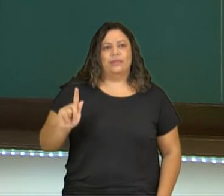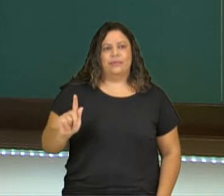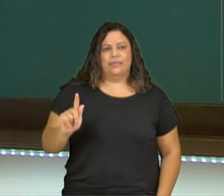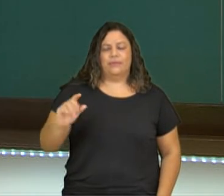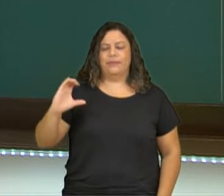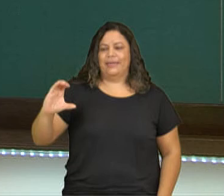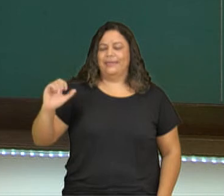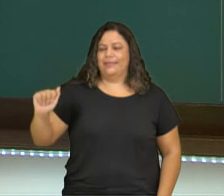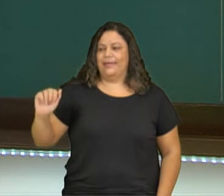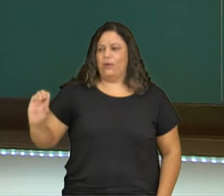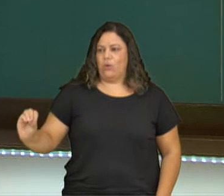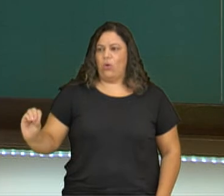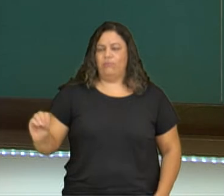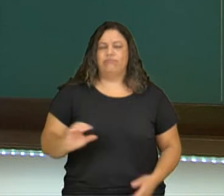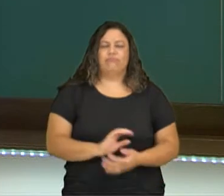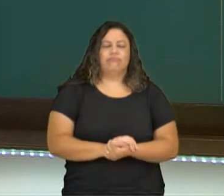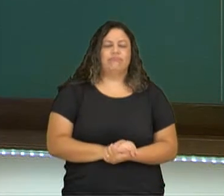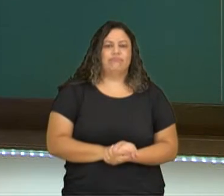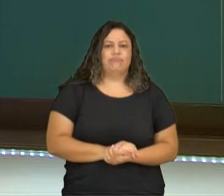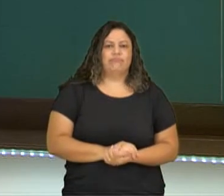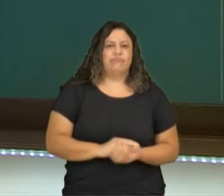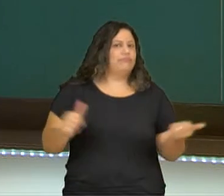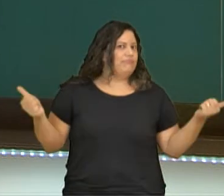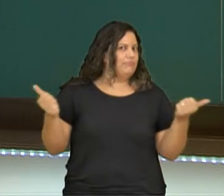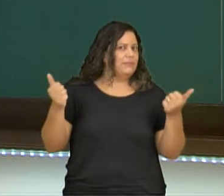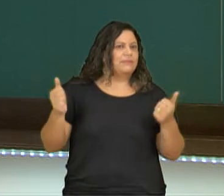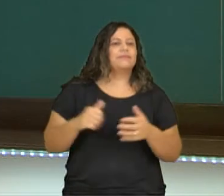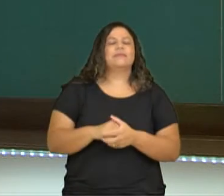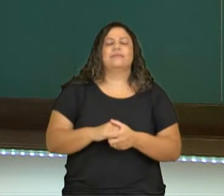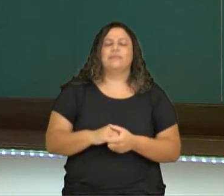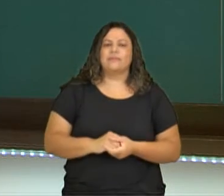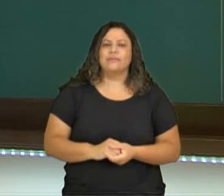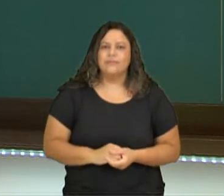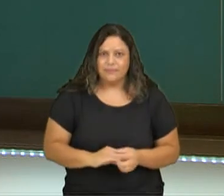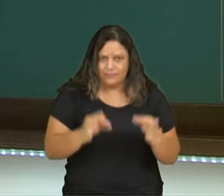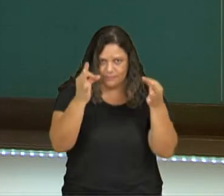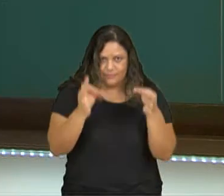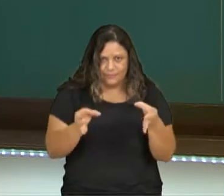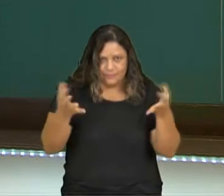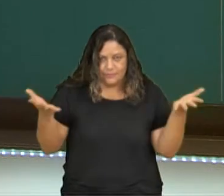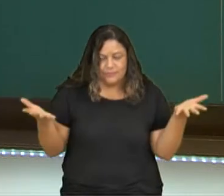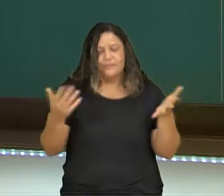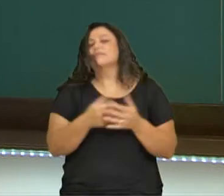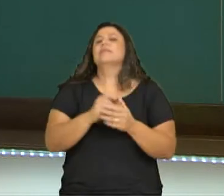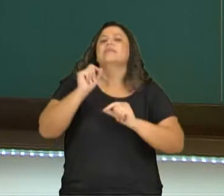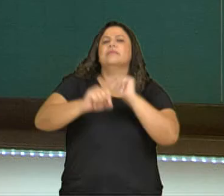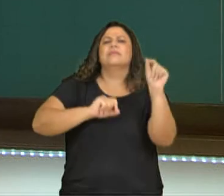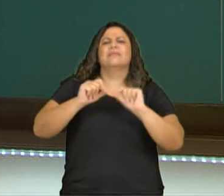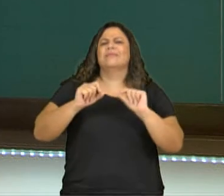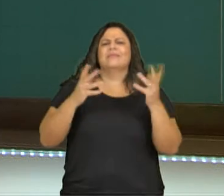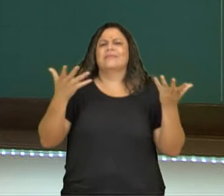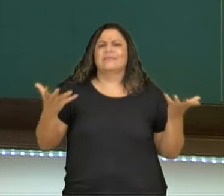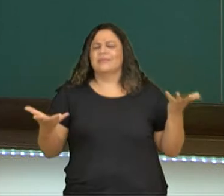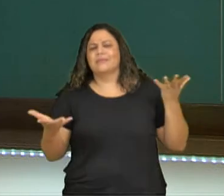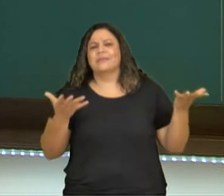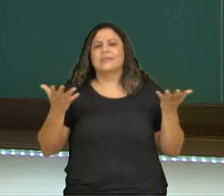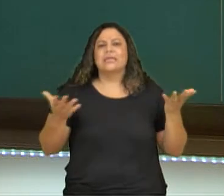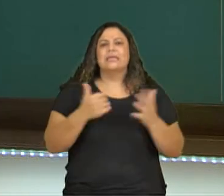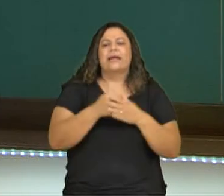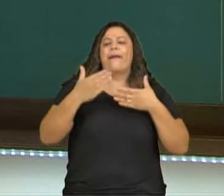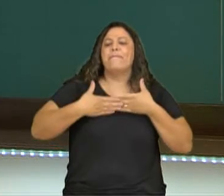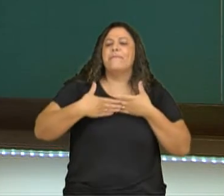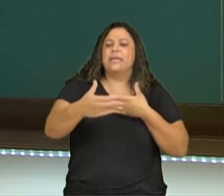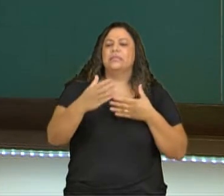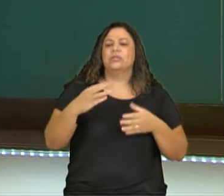358,4 gramas de CaO, tá? Dióxido de cálcio, tá certo? Então, o que significa isso? Significa que a partir